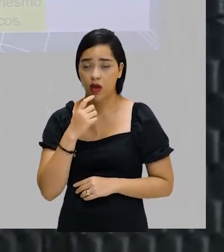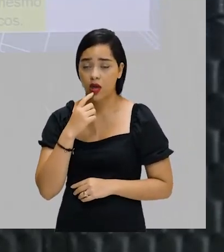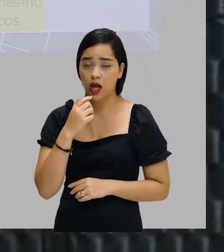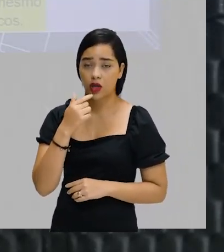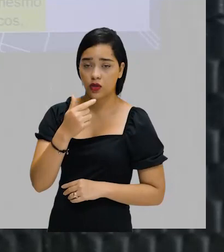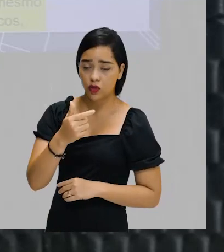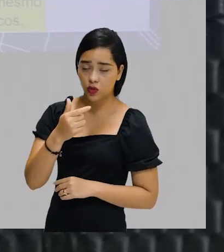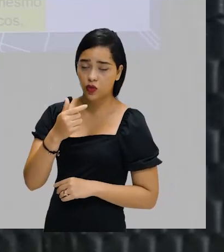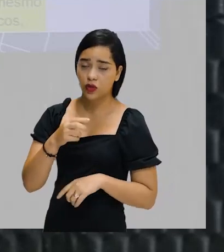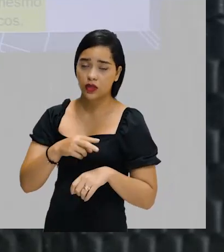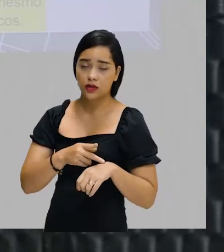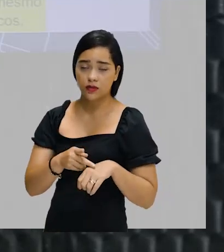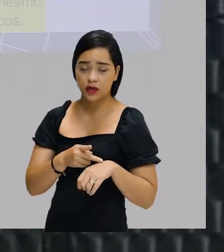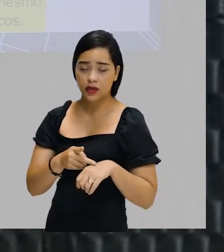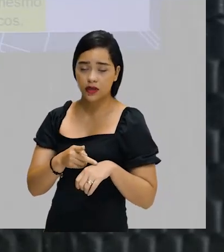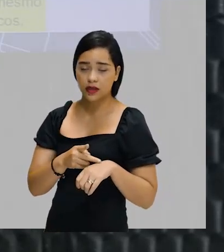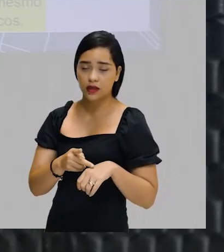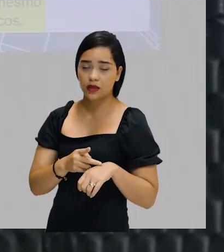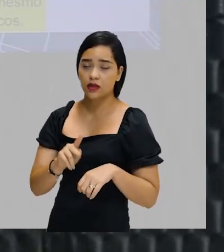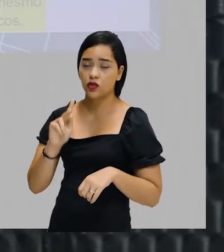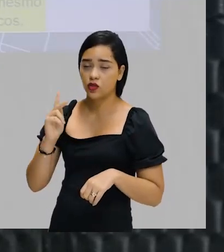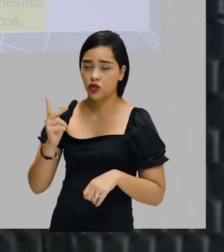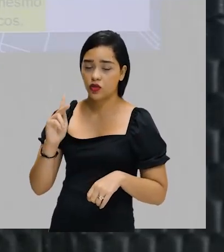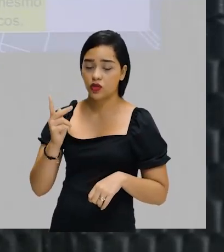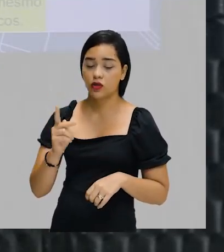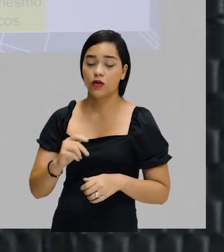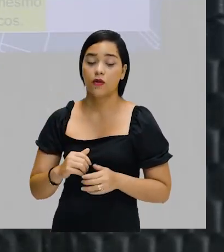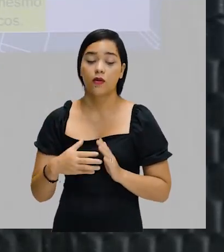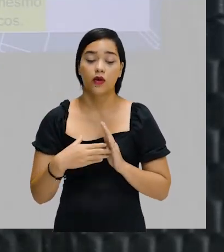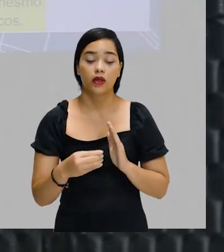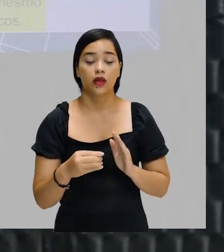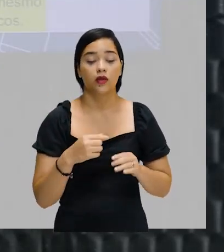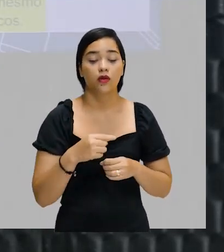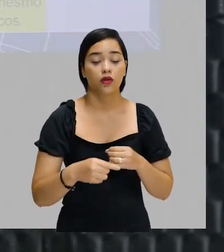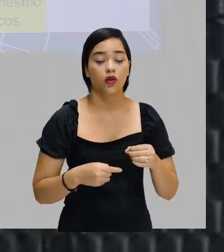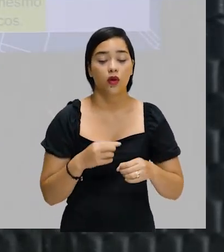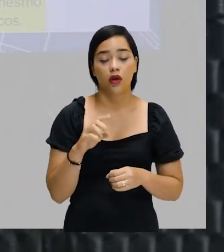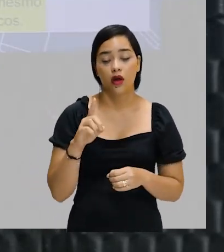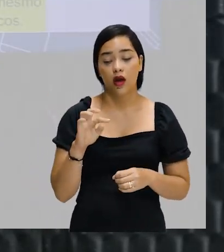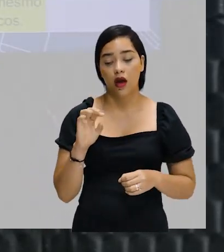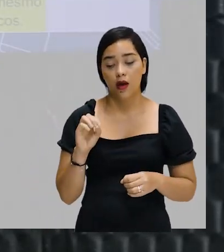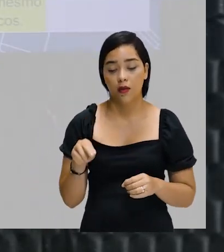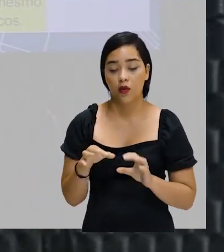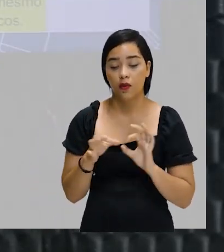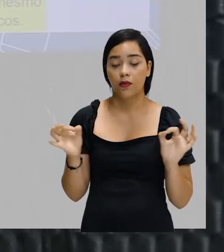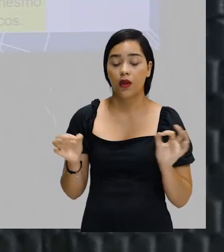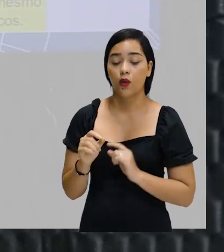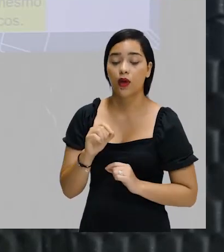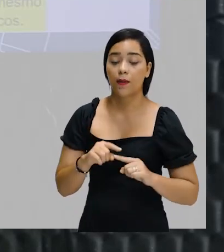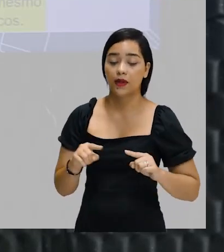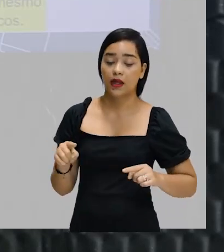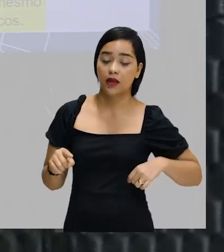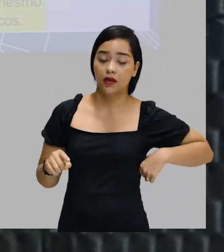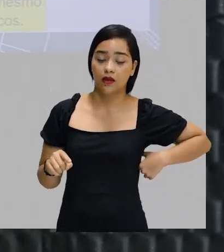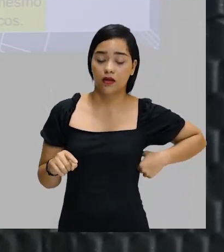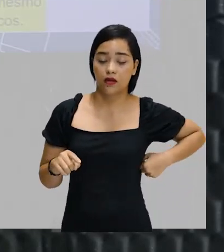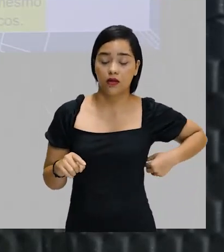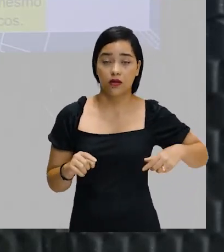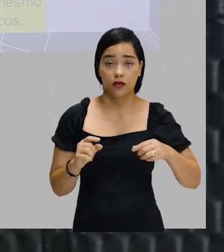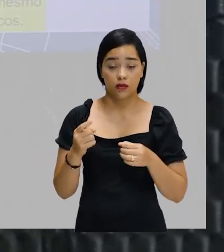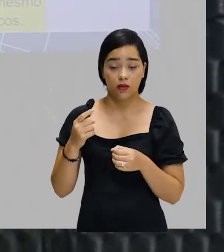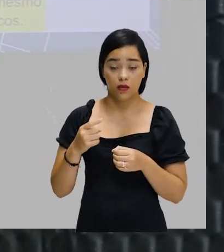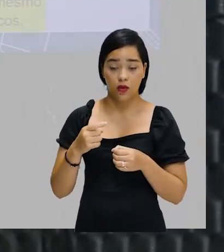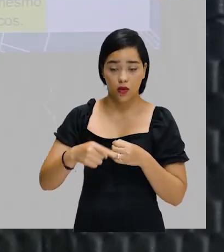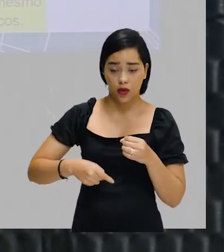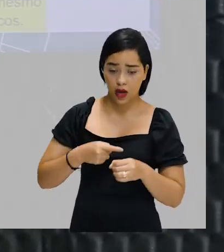e duas bolinhas pretas. O modelo atômico de Dalton permite-nos concluir que toda a